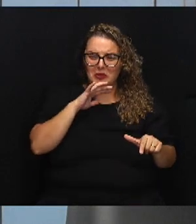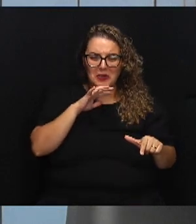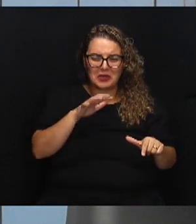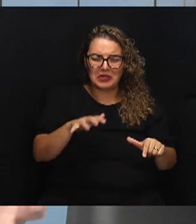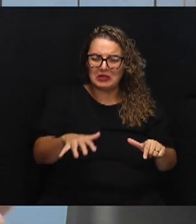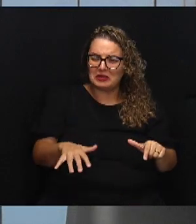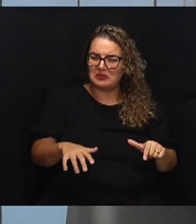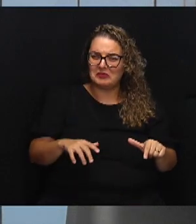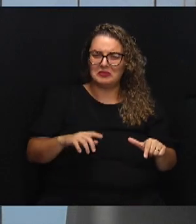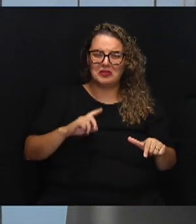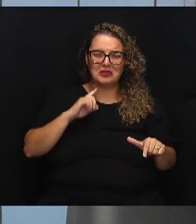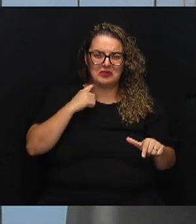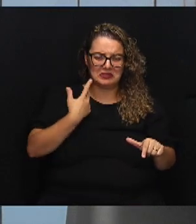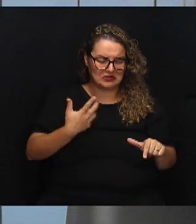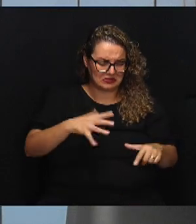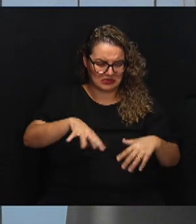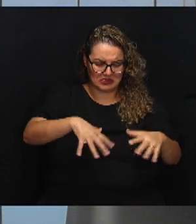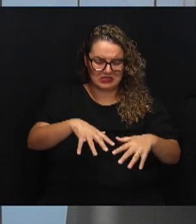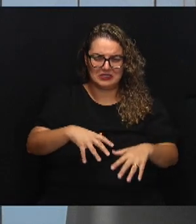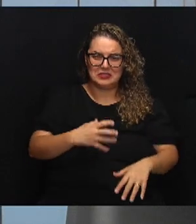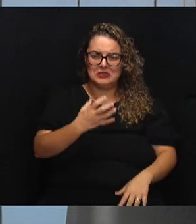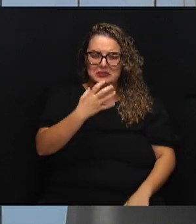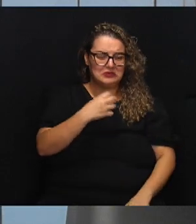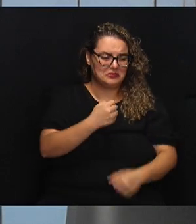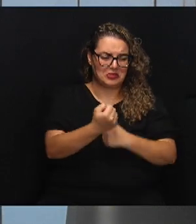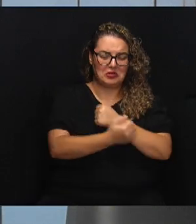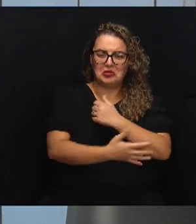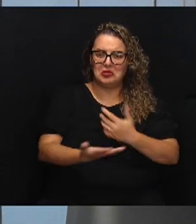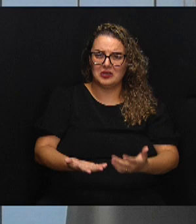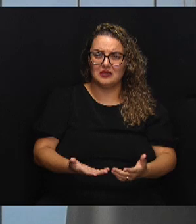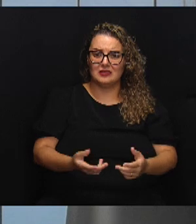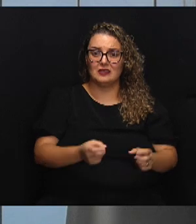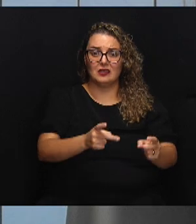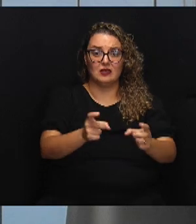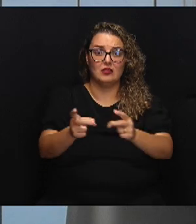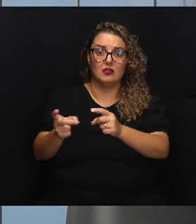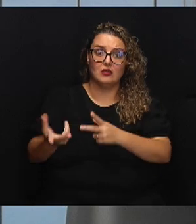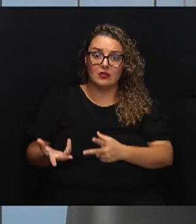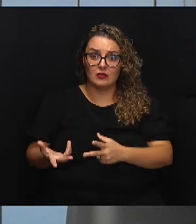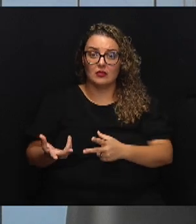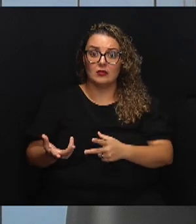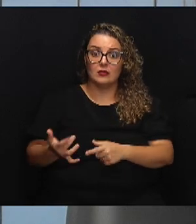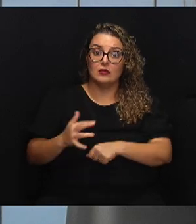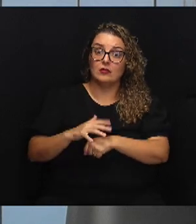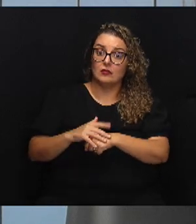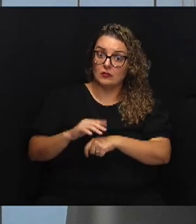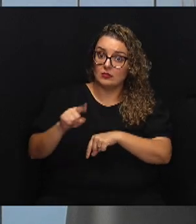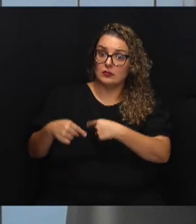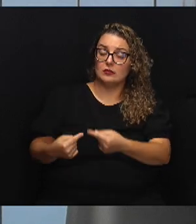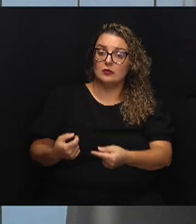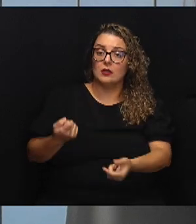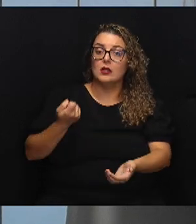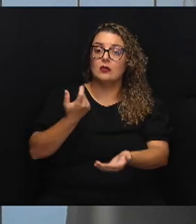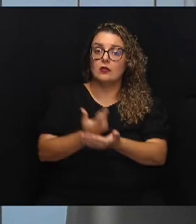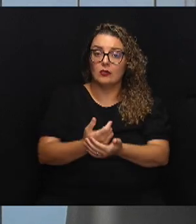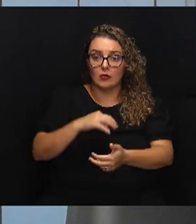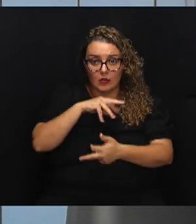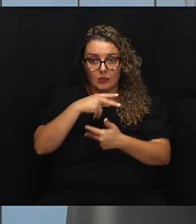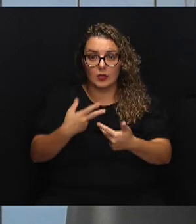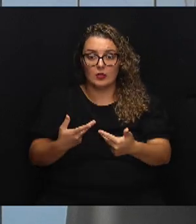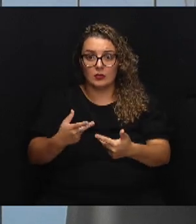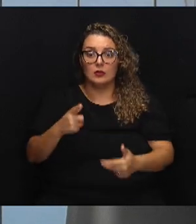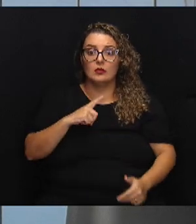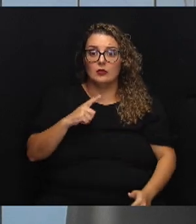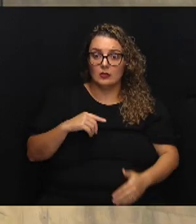animais no meio de fezes. E aqueles animais que são vendidos, muitos, vão com doenças. Depois as pessoas compram esse animal e vai ter